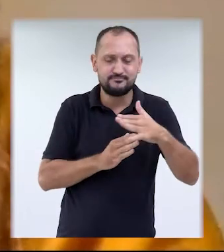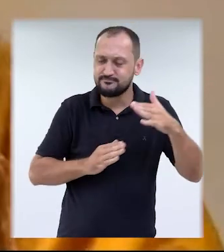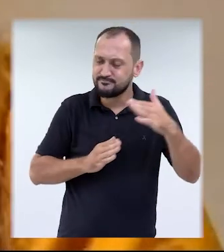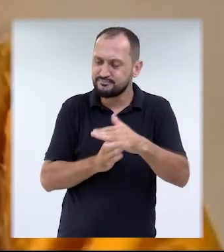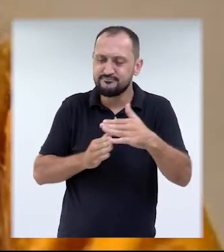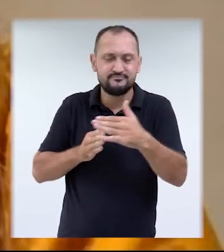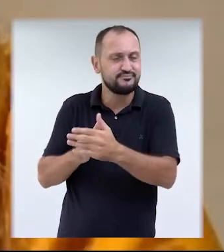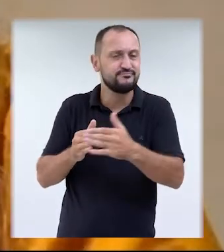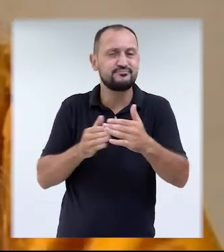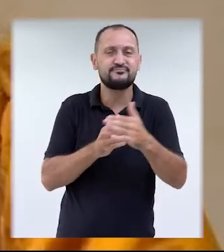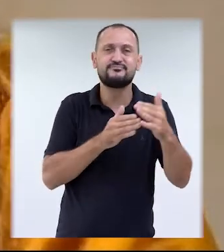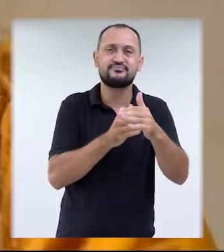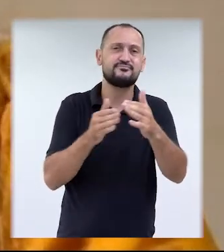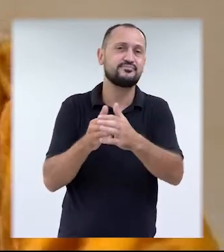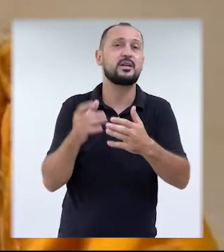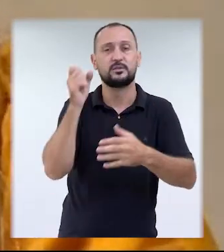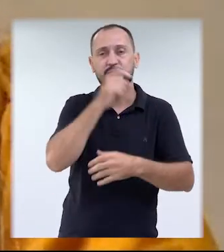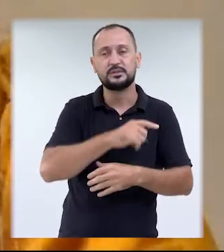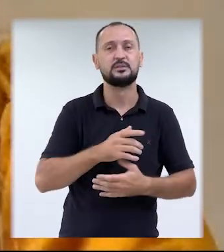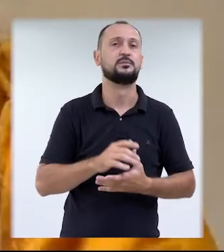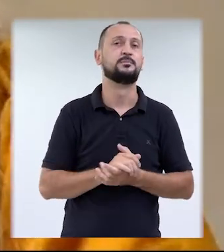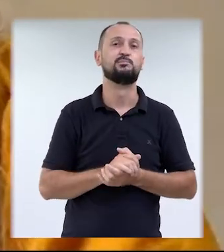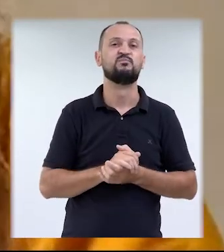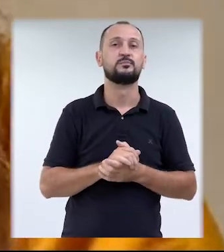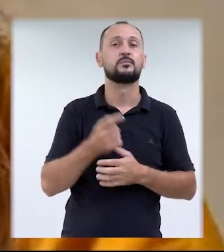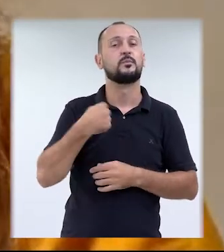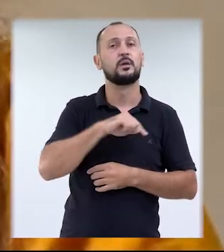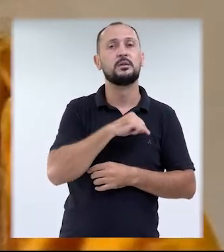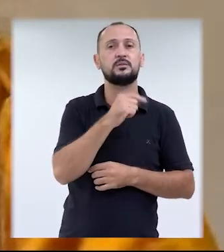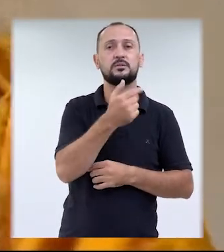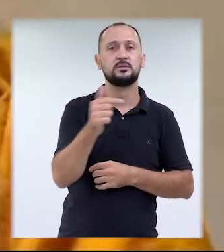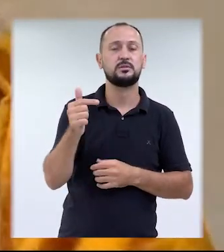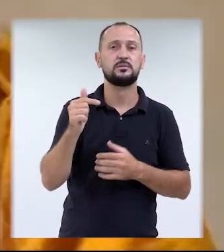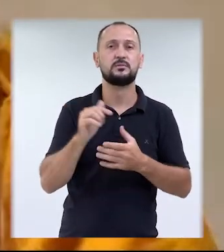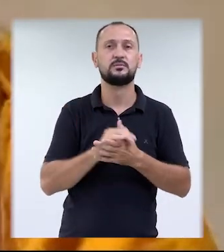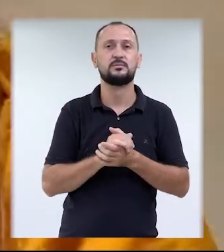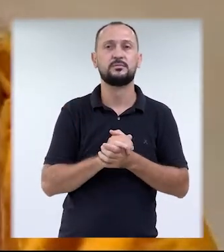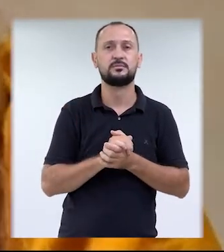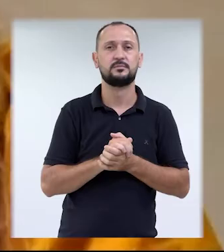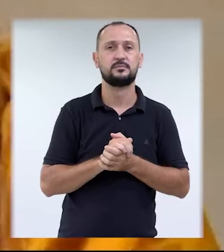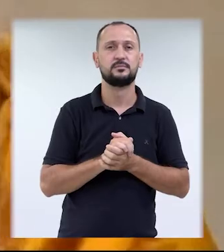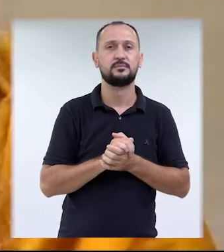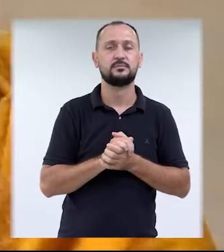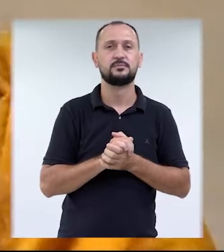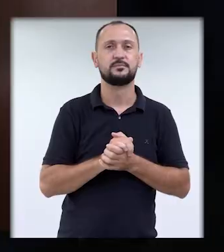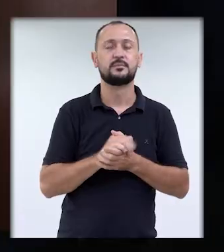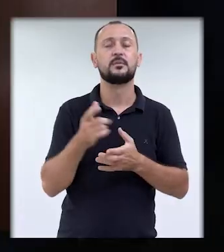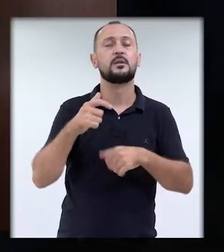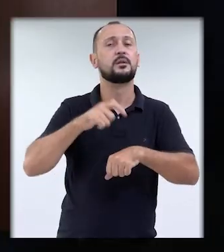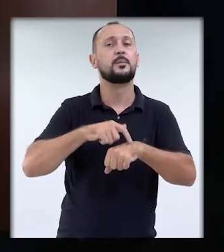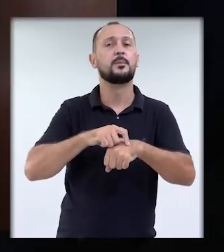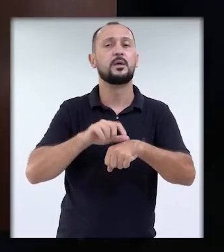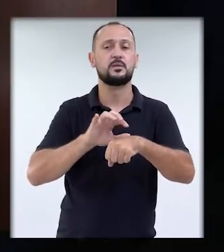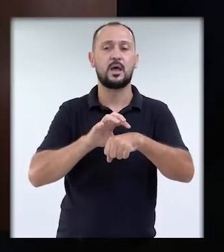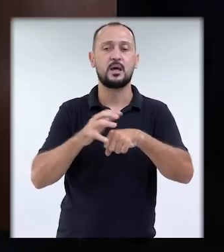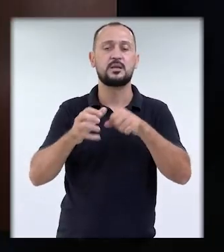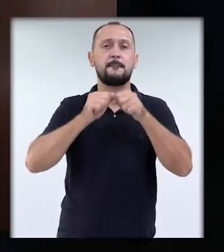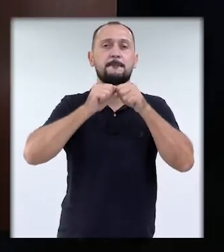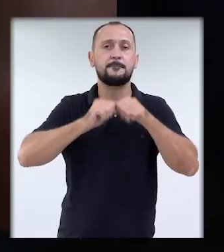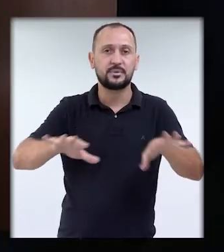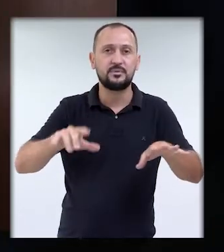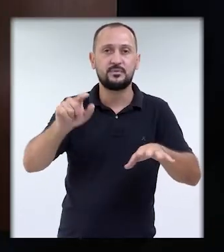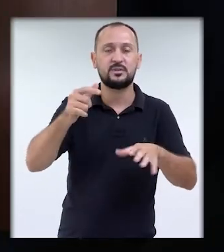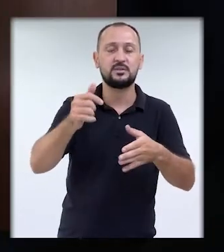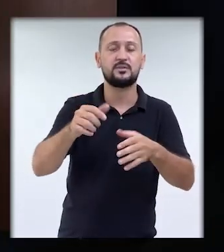bloqueava mesmo, né? São bloqueios que nós temos enquanto nós não trazemos consciência. Em meio à pandemia, você foi